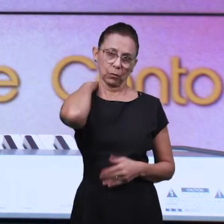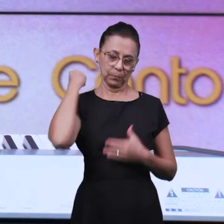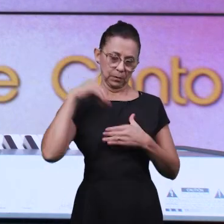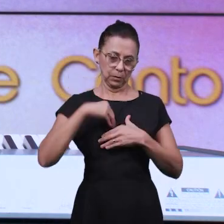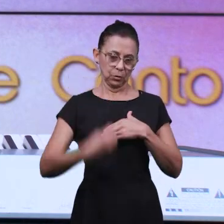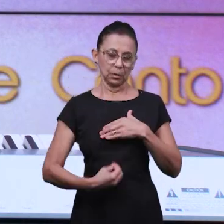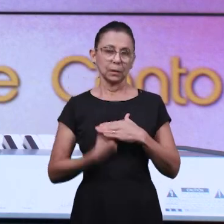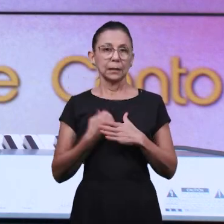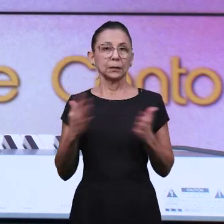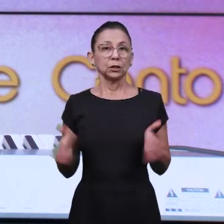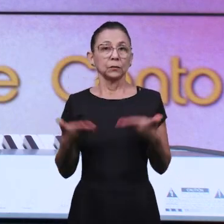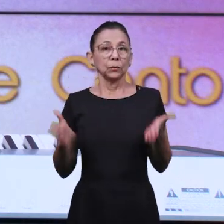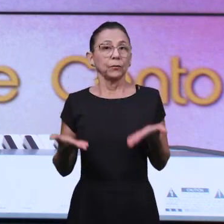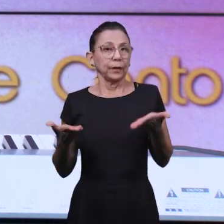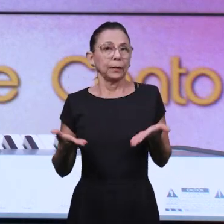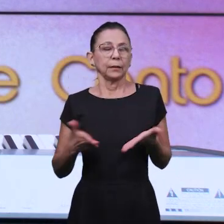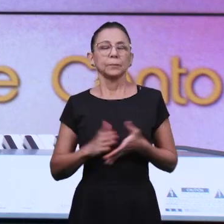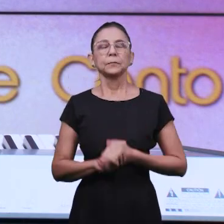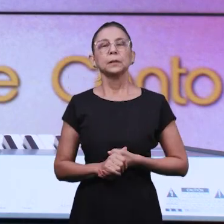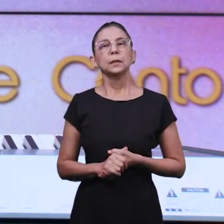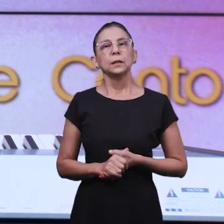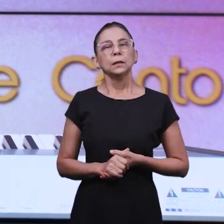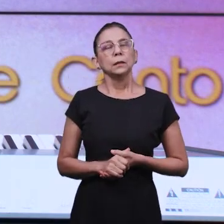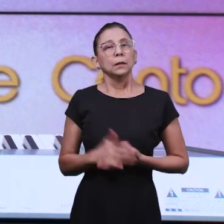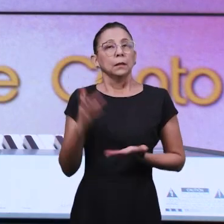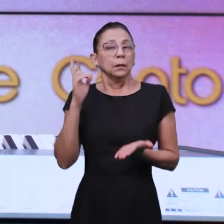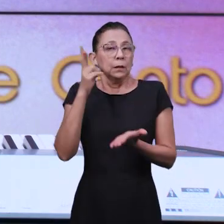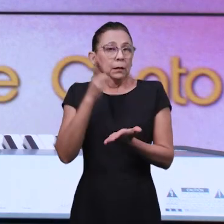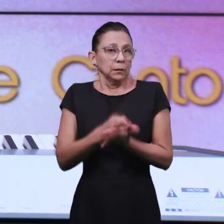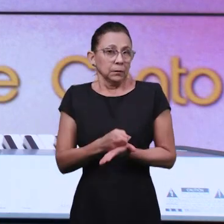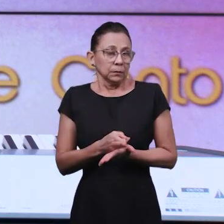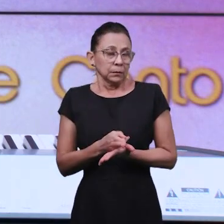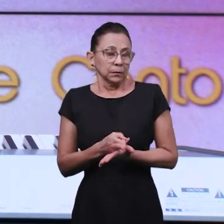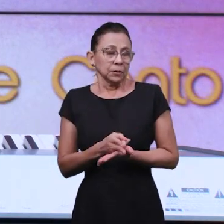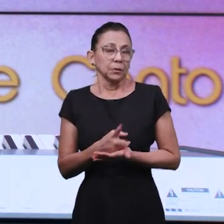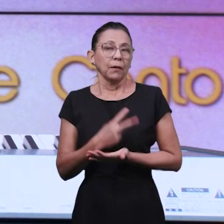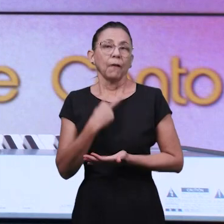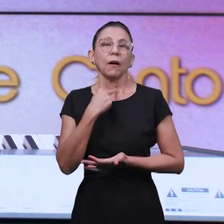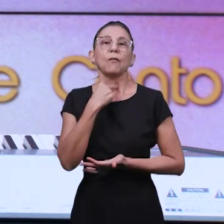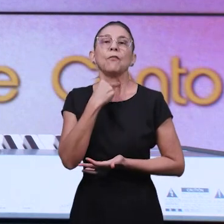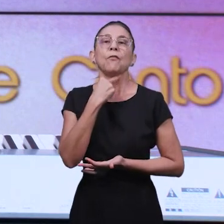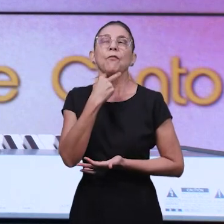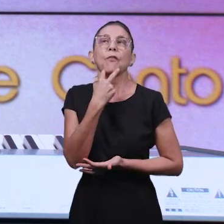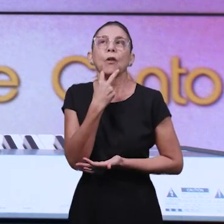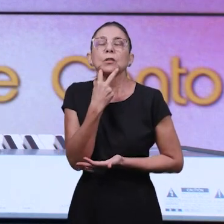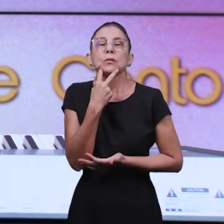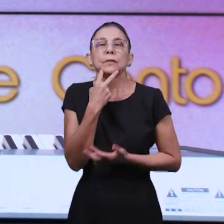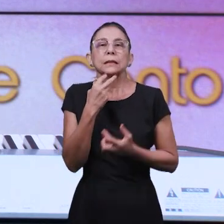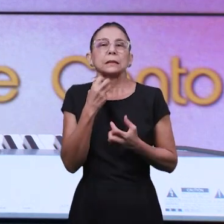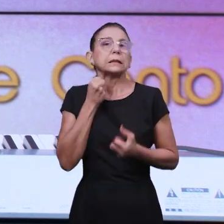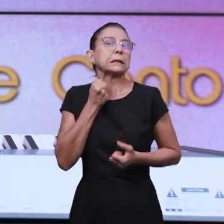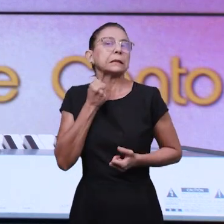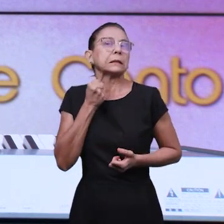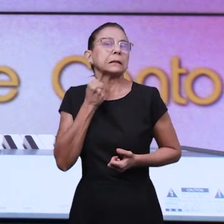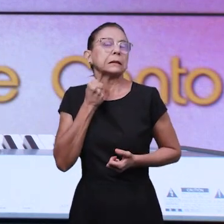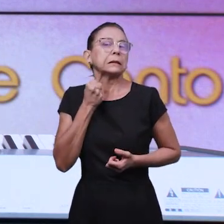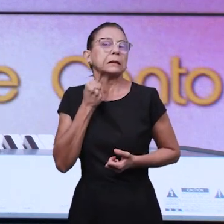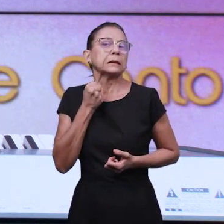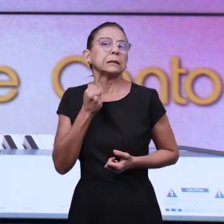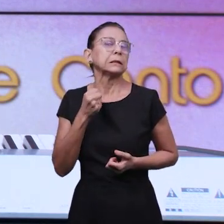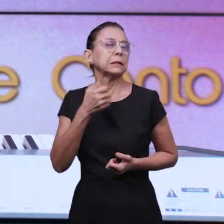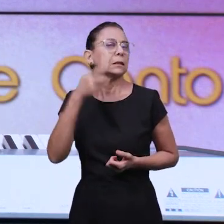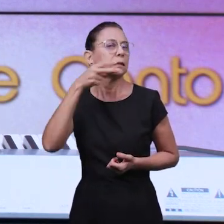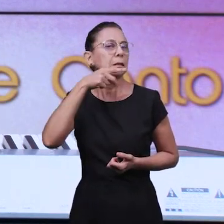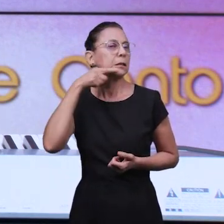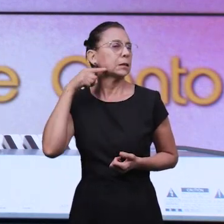desenvolver esses estímulos e, consequentemente, a minha voz não ficar presa, tensa na região do trato